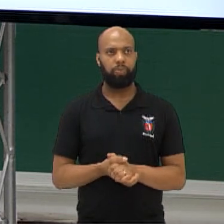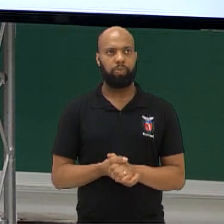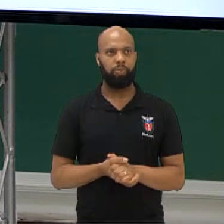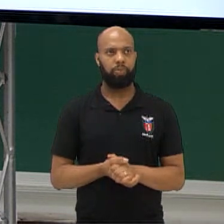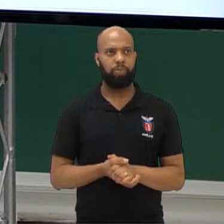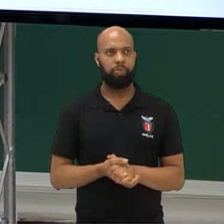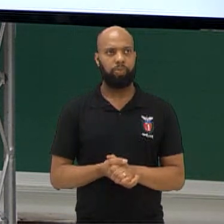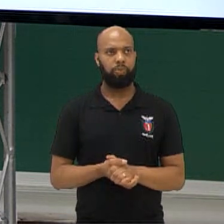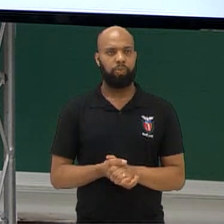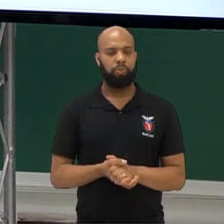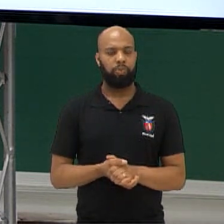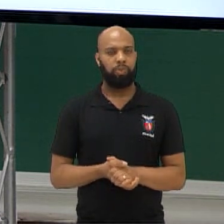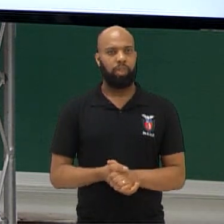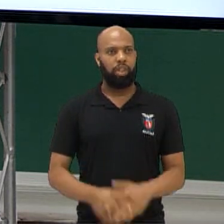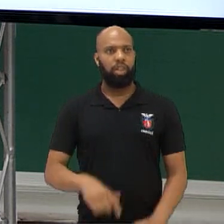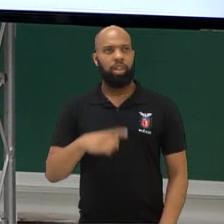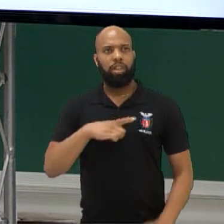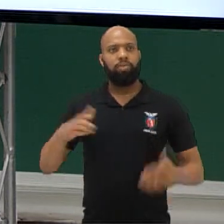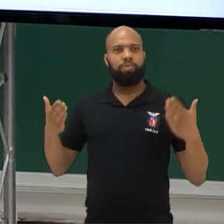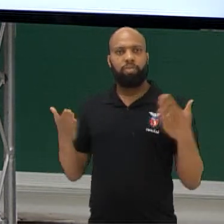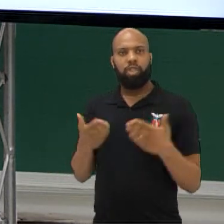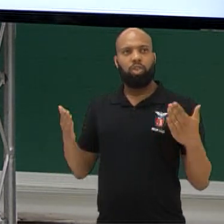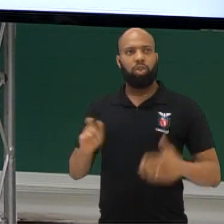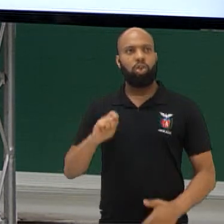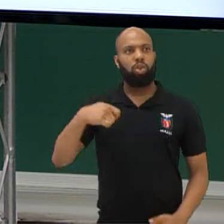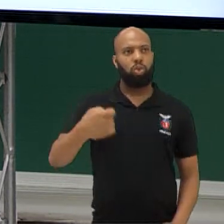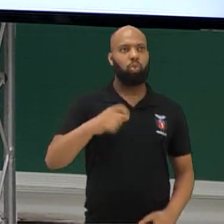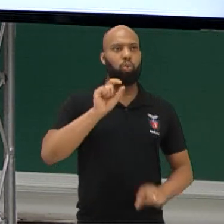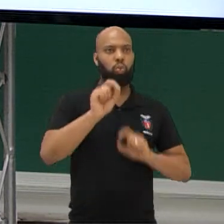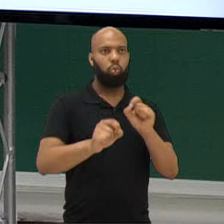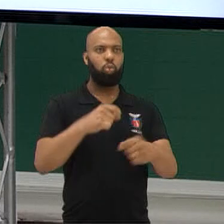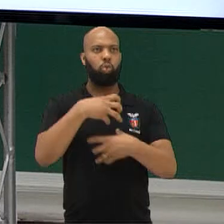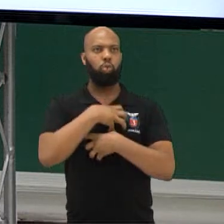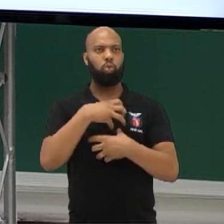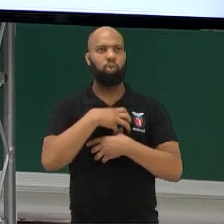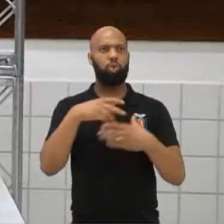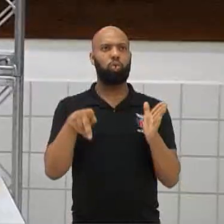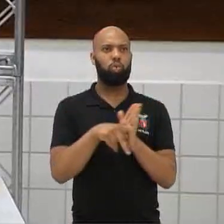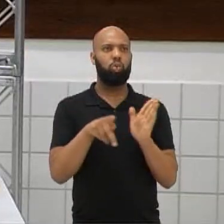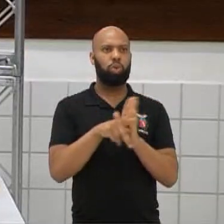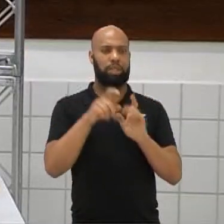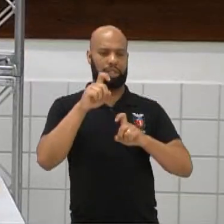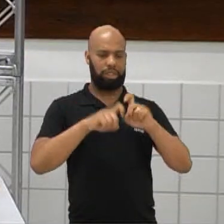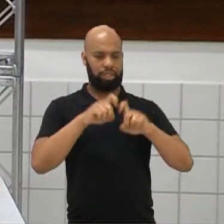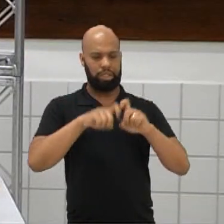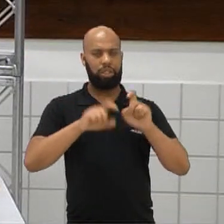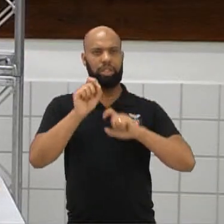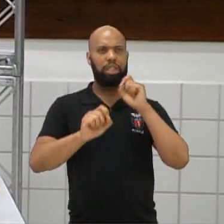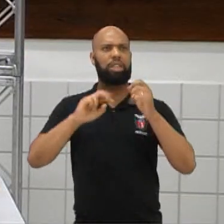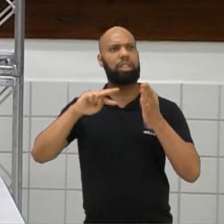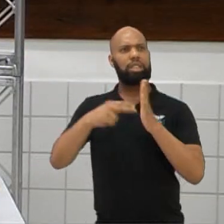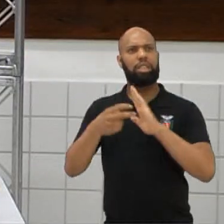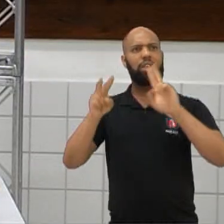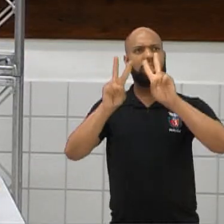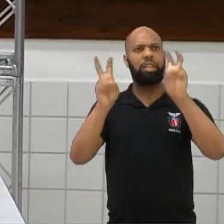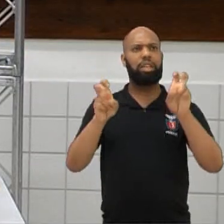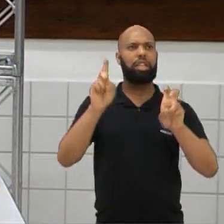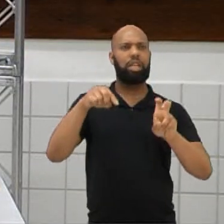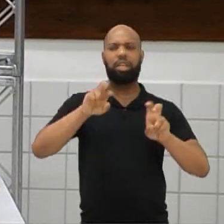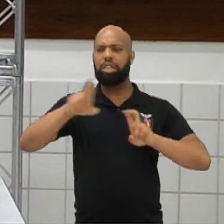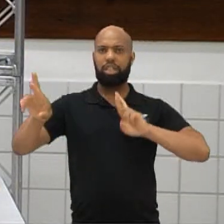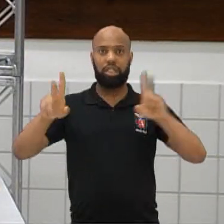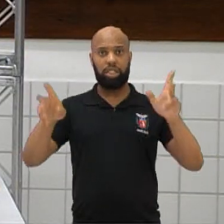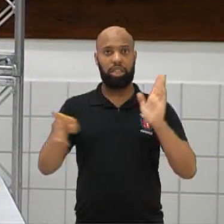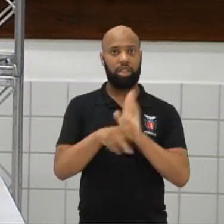lá. Eu trouxe aqui um pouquinho sobre o dimorfismo sexual. Ou seja, quando eu falo de dimorfismo sexual, eu falo sobre diferenças